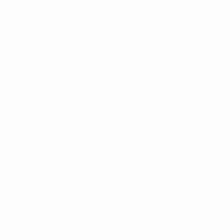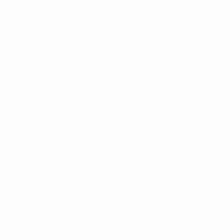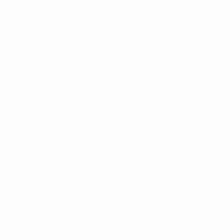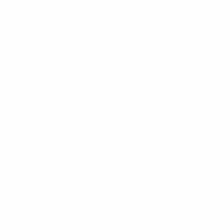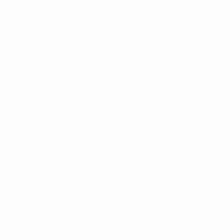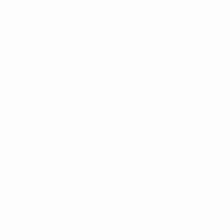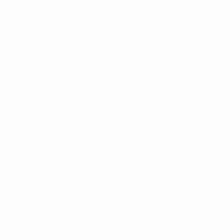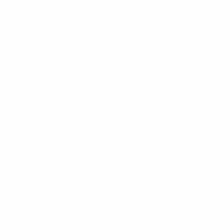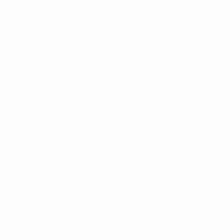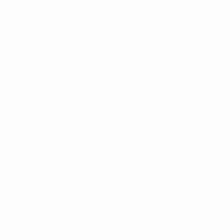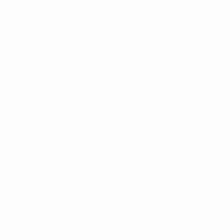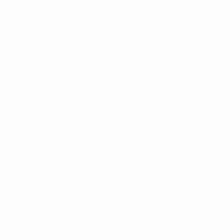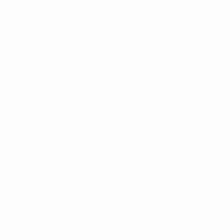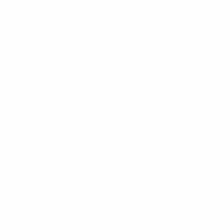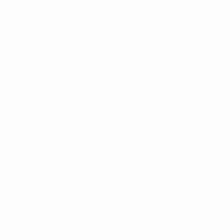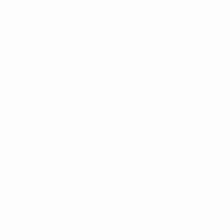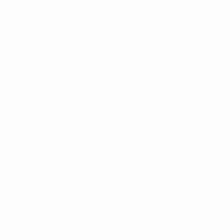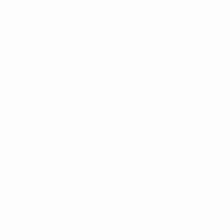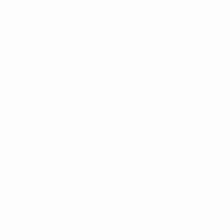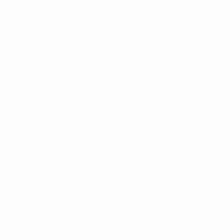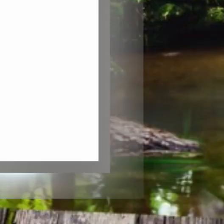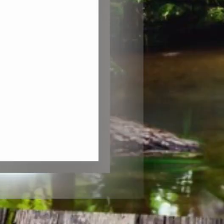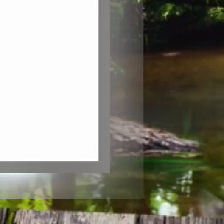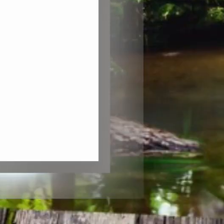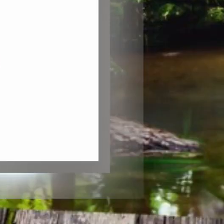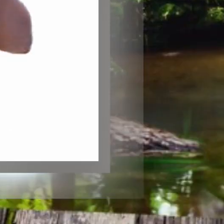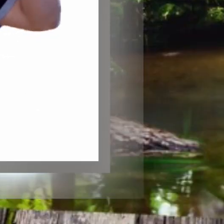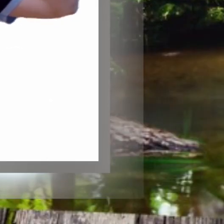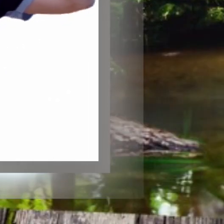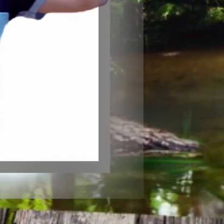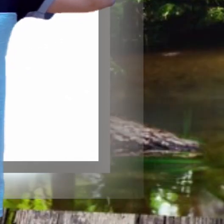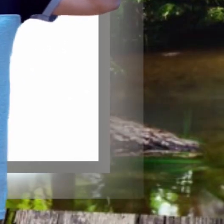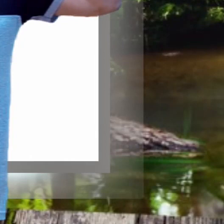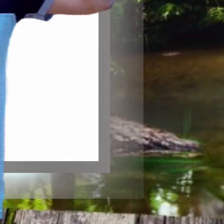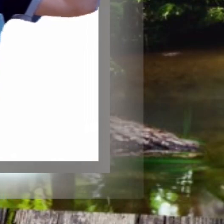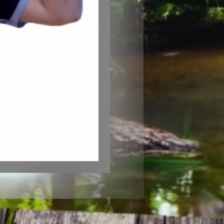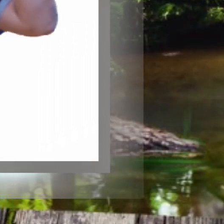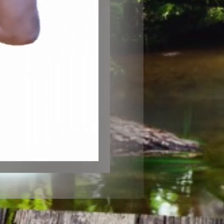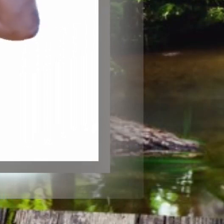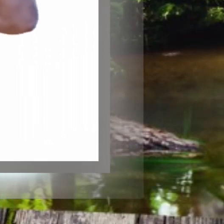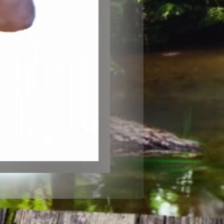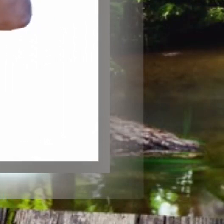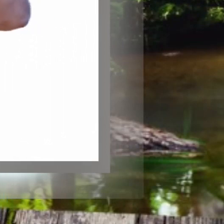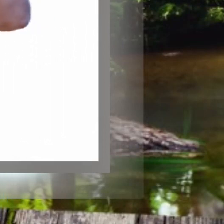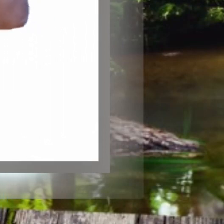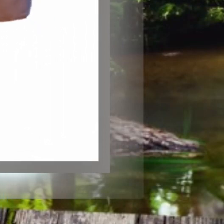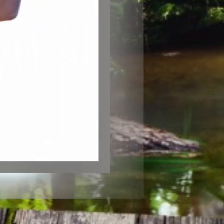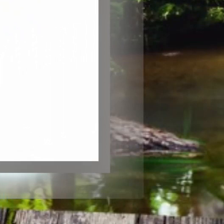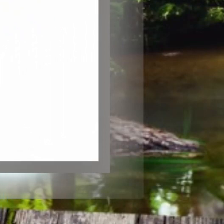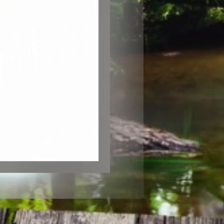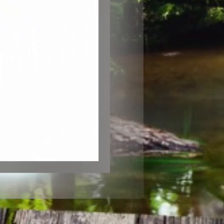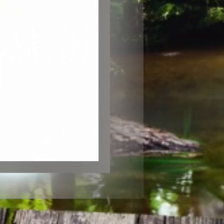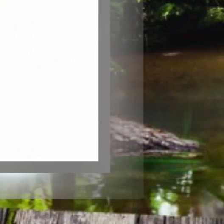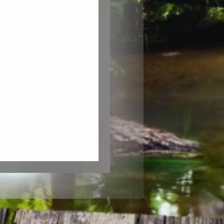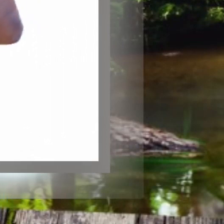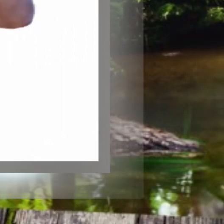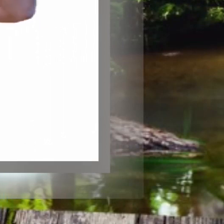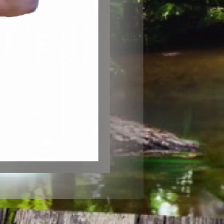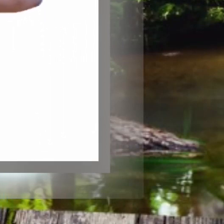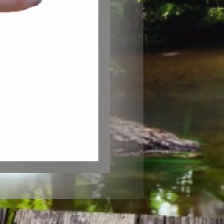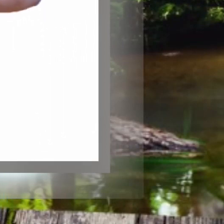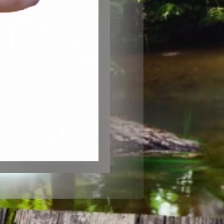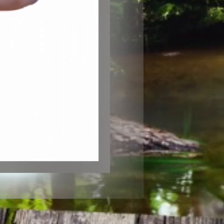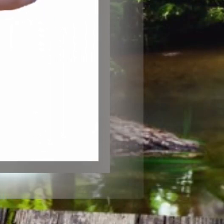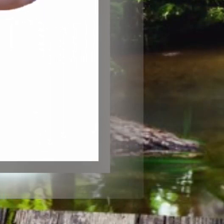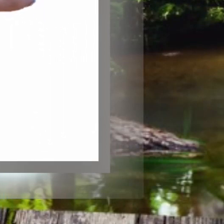eu sou uma célula, né? Eu sou uma célula e meus braços aqui são as proteínas da membrana,